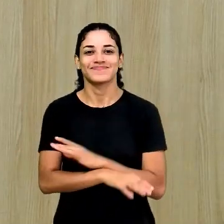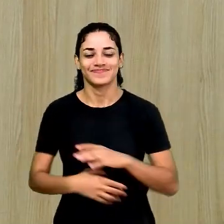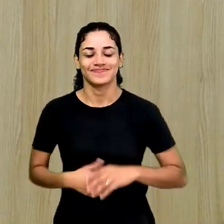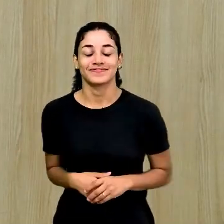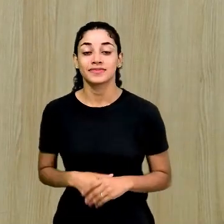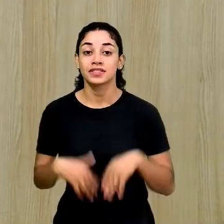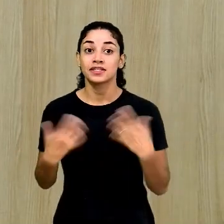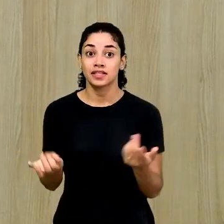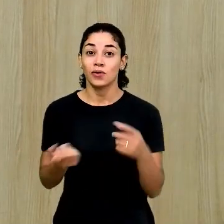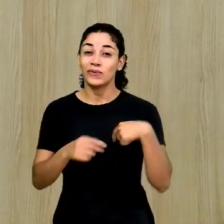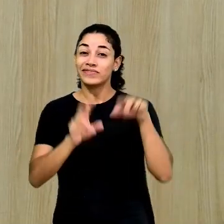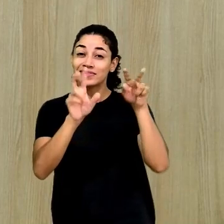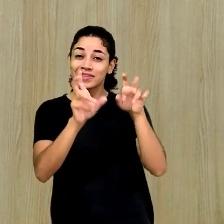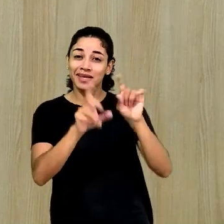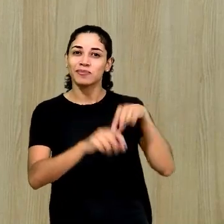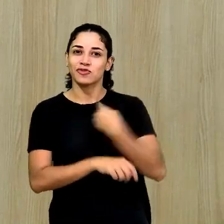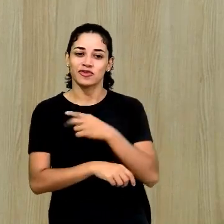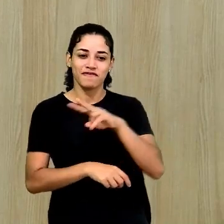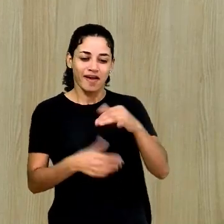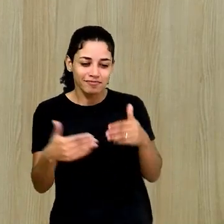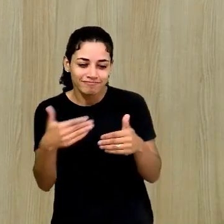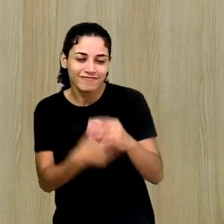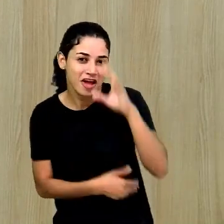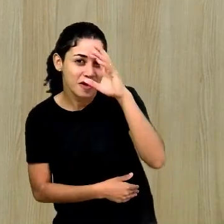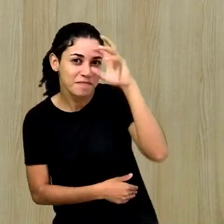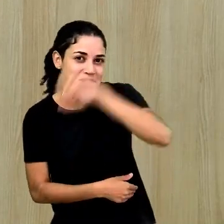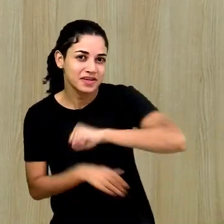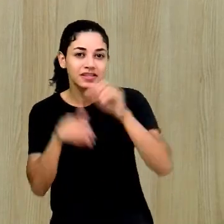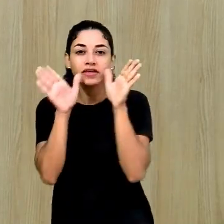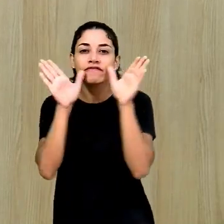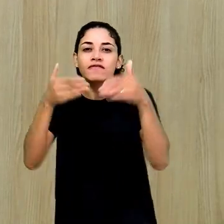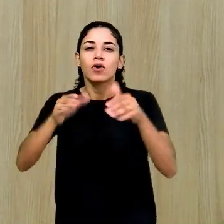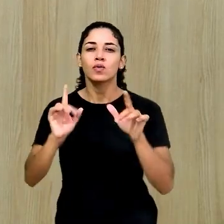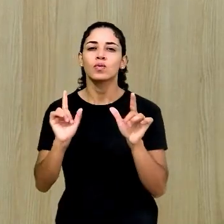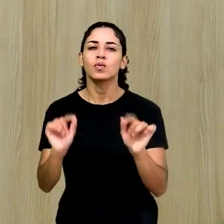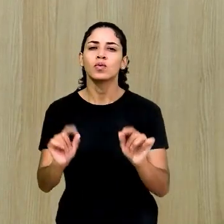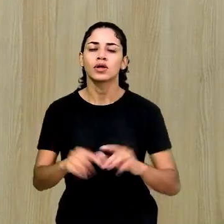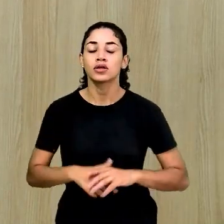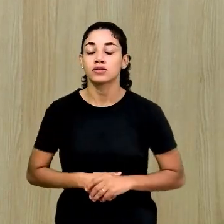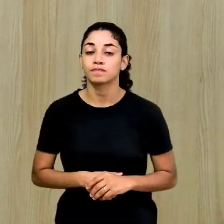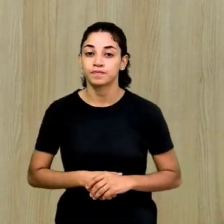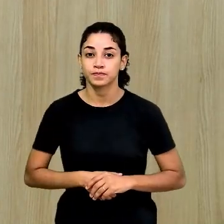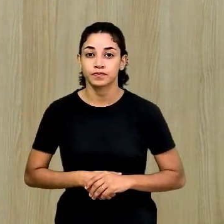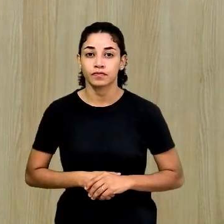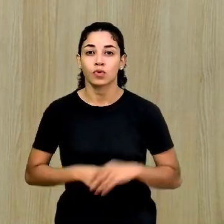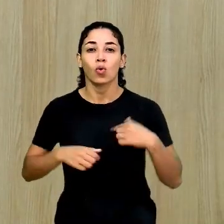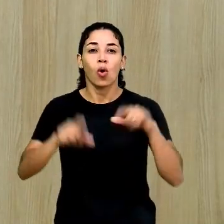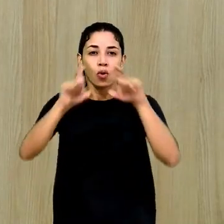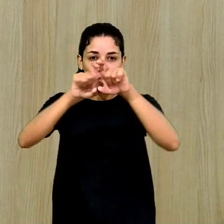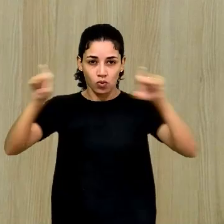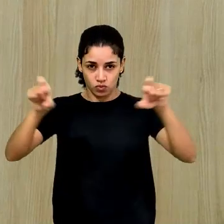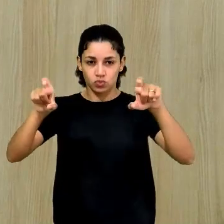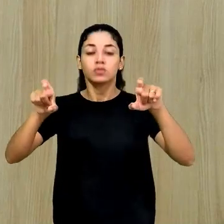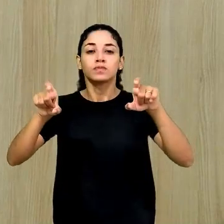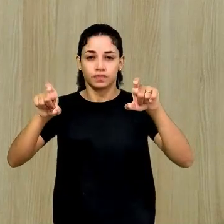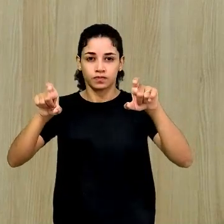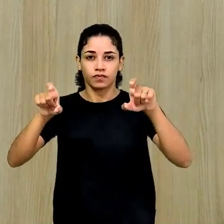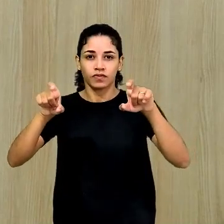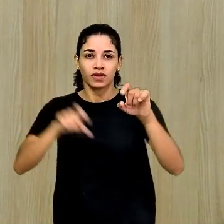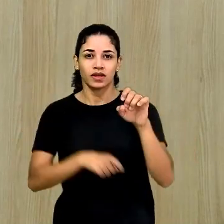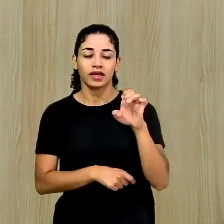Esse descritor que nós estamos trabalhando, ele vai ter foco justamente no enredo, ou seja,